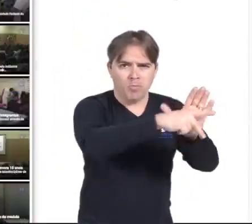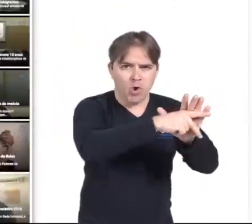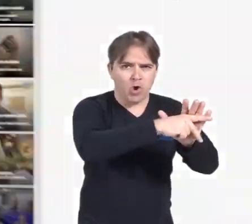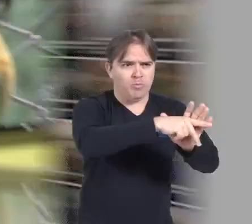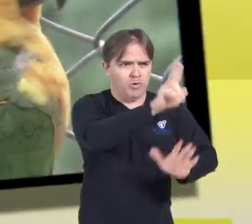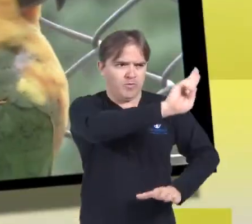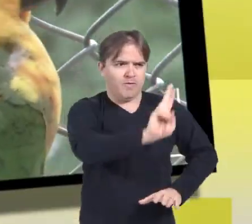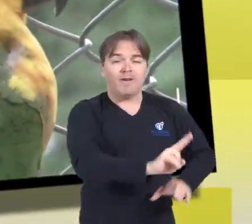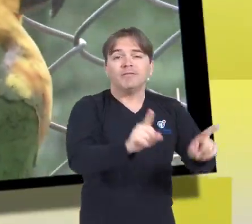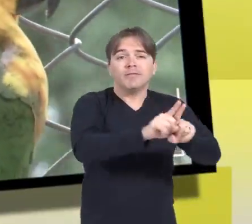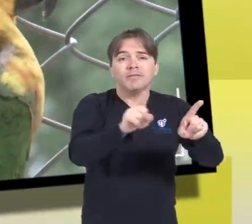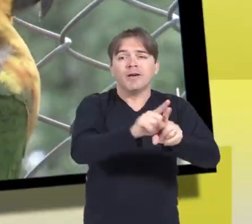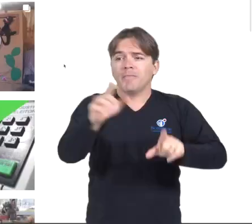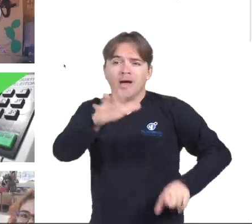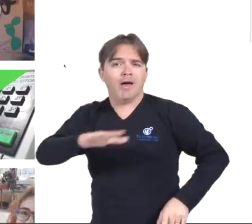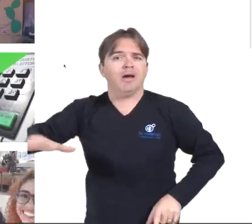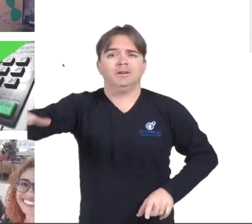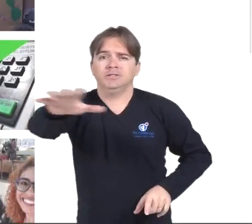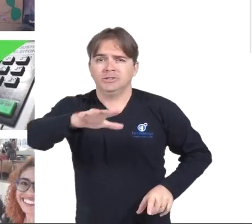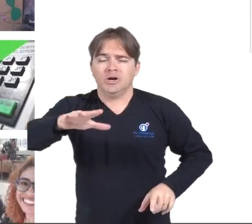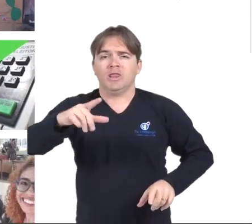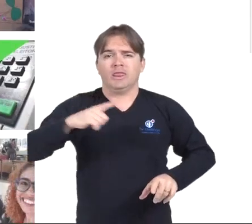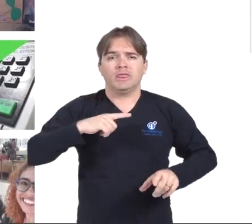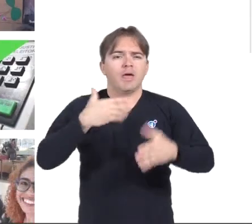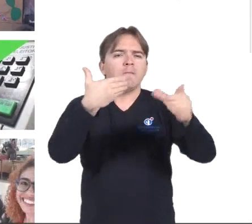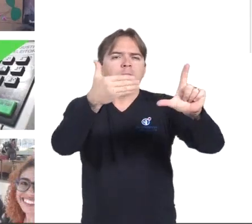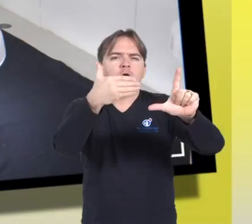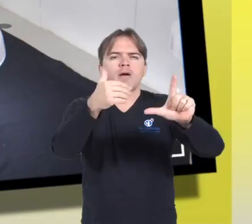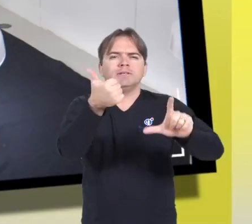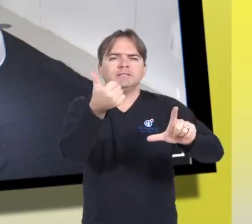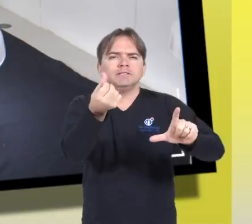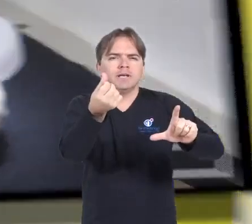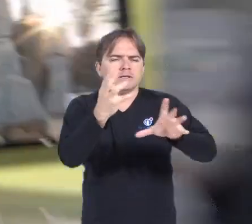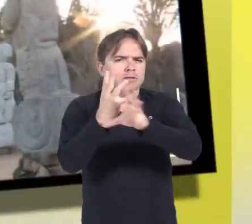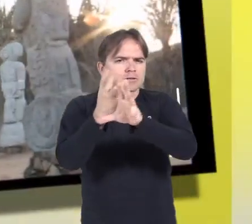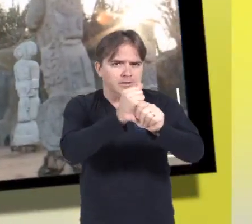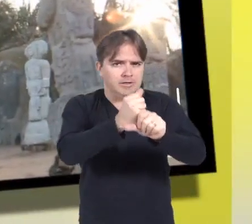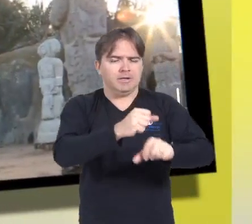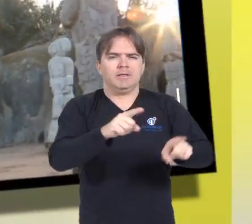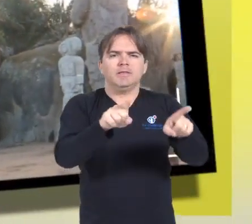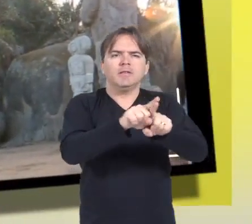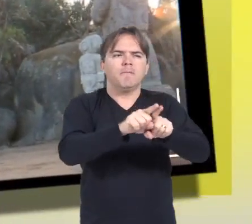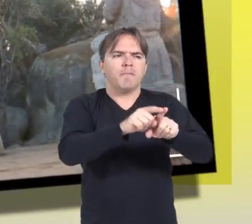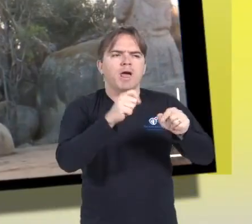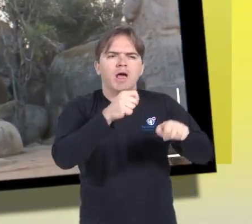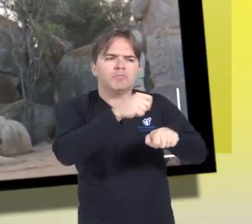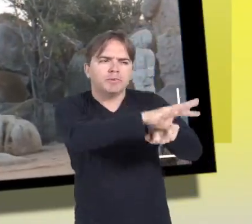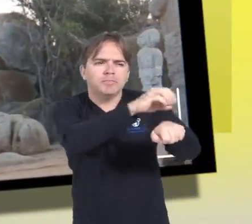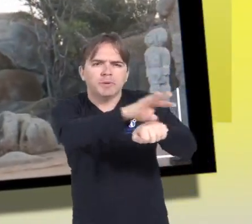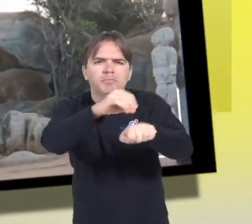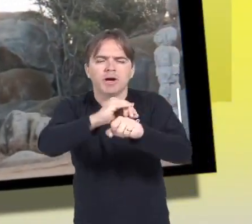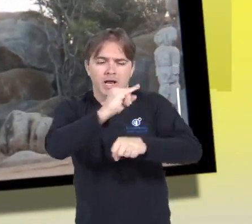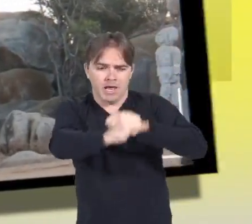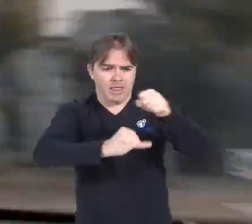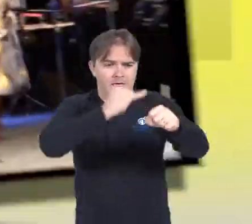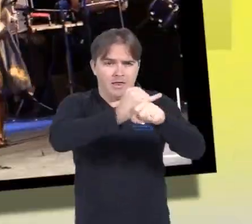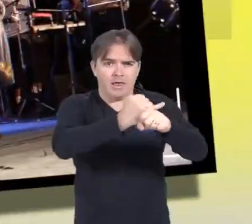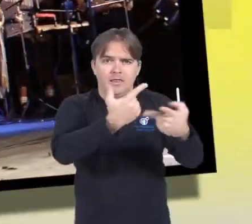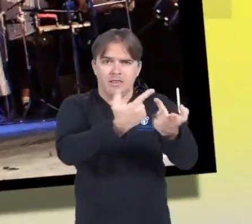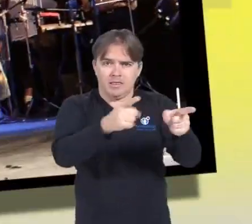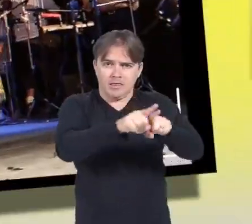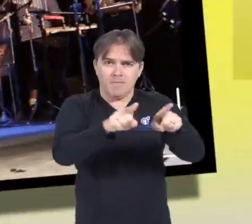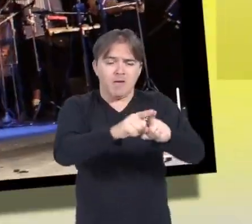e a região, a TV universitária tem 16 programas e veicula conteúdo em rede nacional através de parcerias